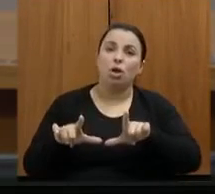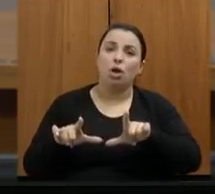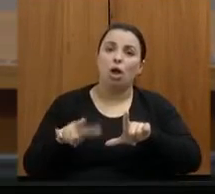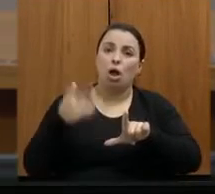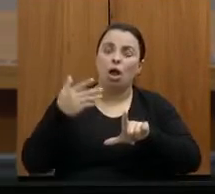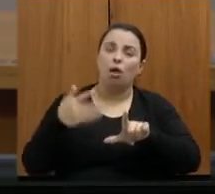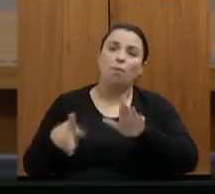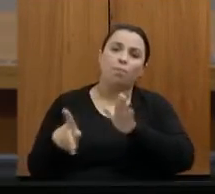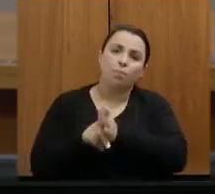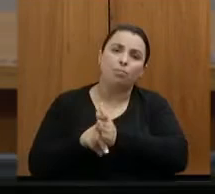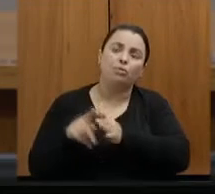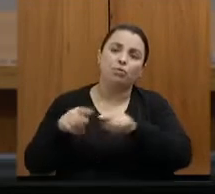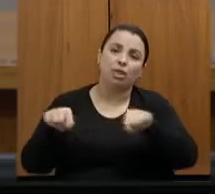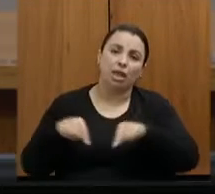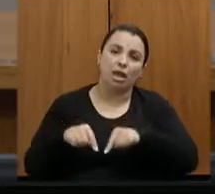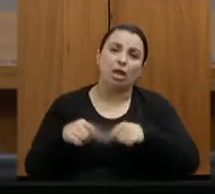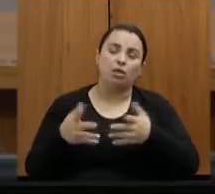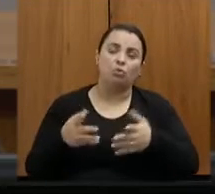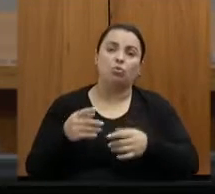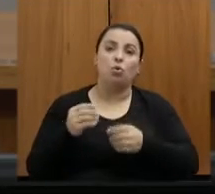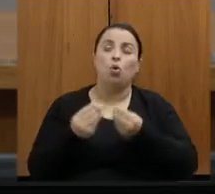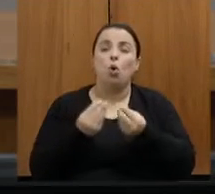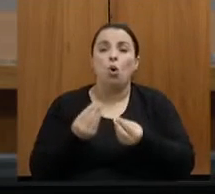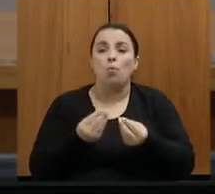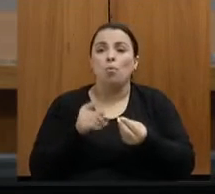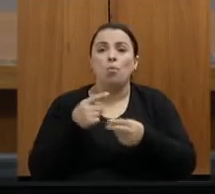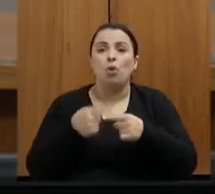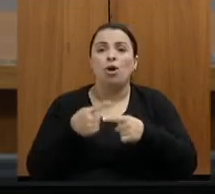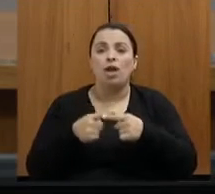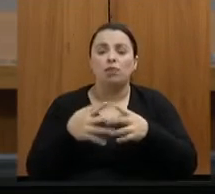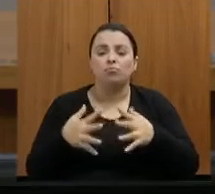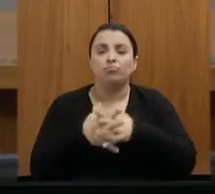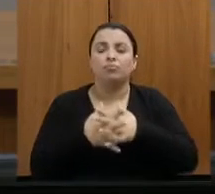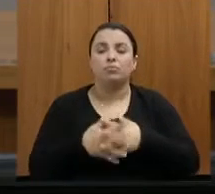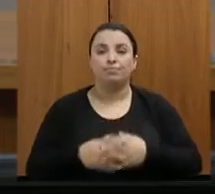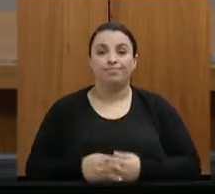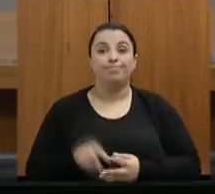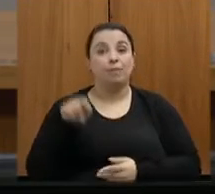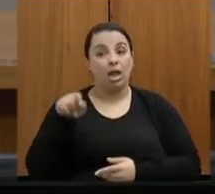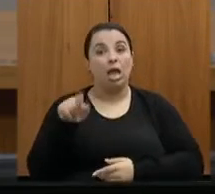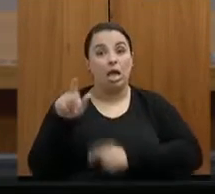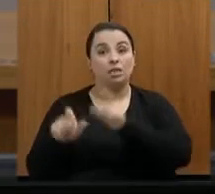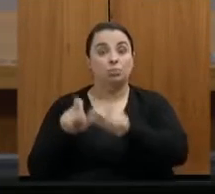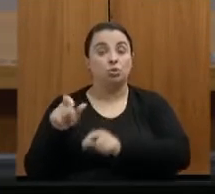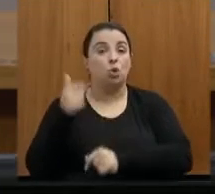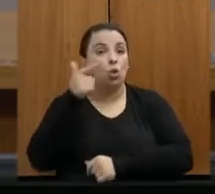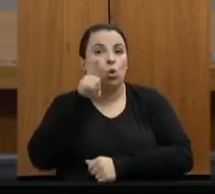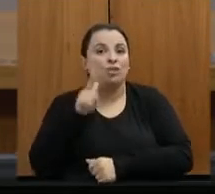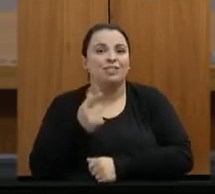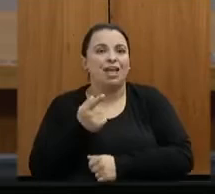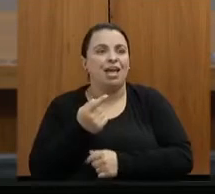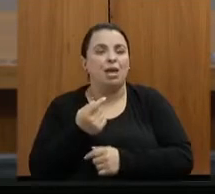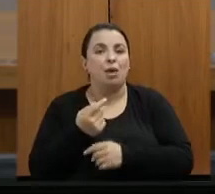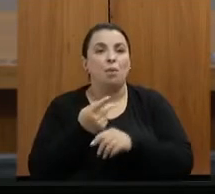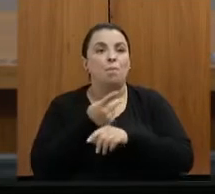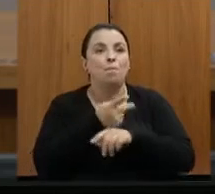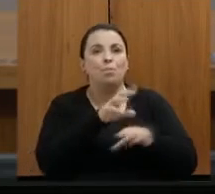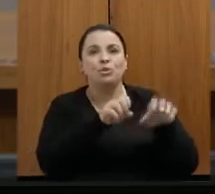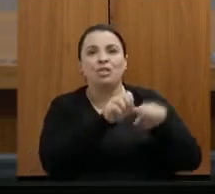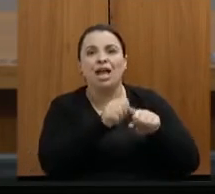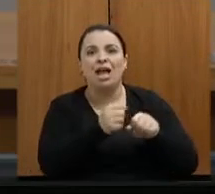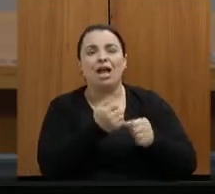ela não consegue buscar crédito, vão ter sérias dificuldades para conseguir investimentos em infraestrutura, seja